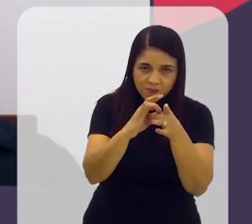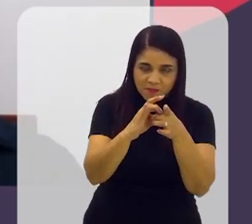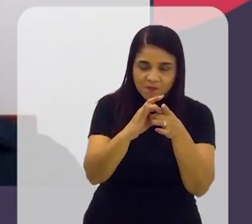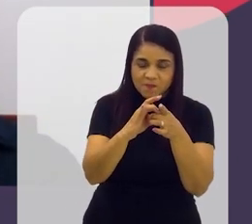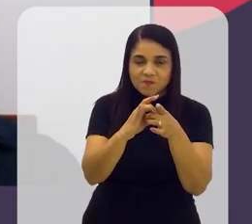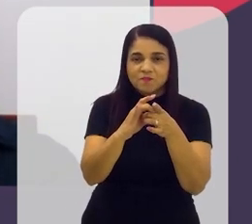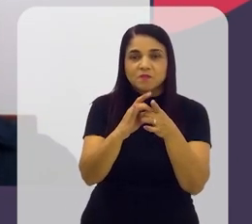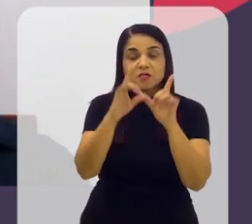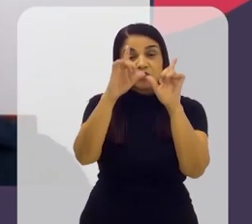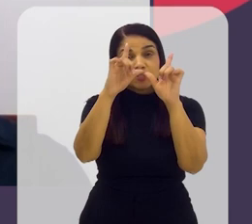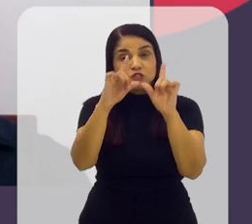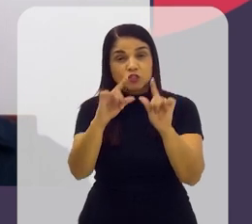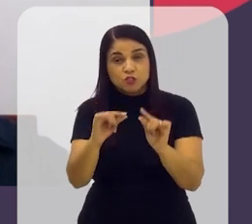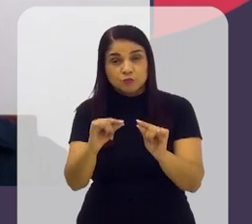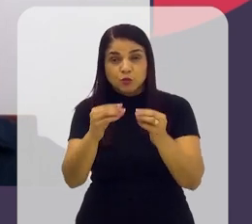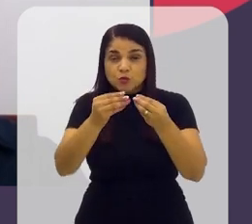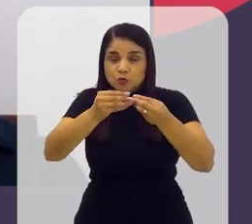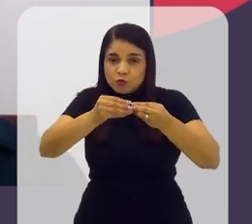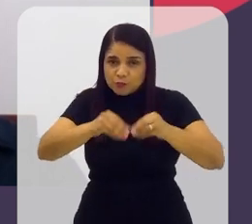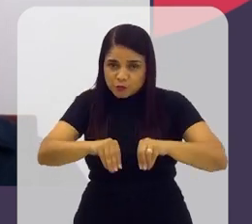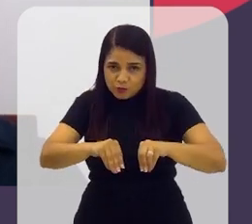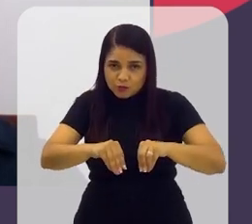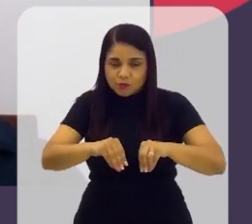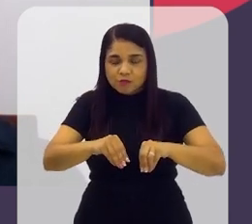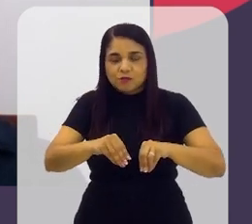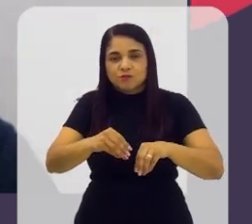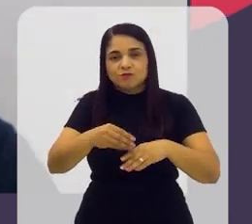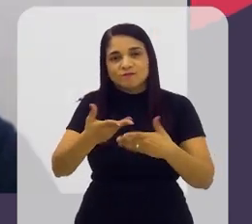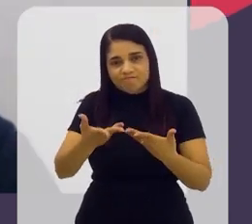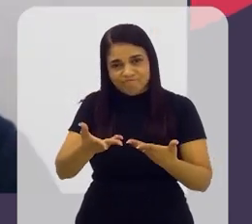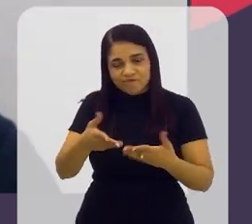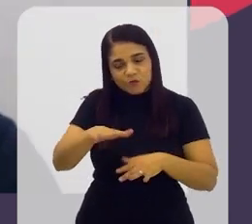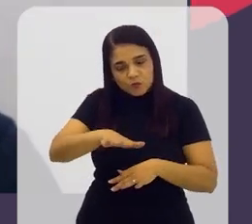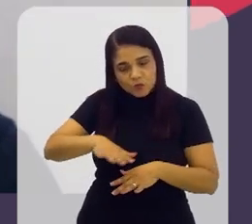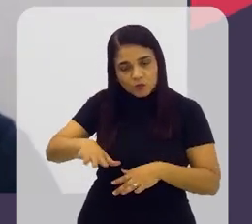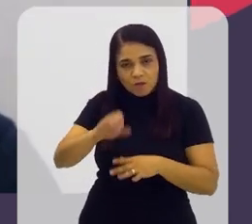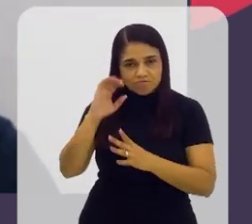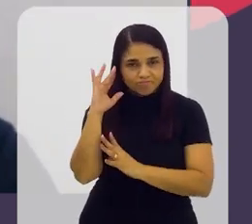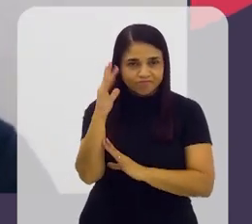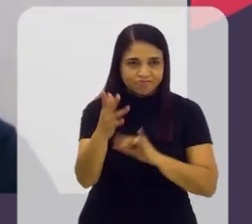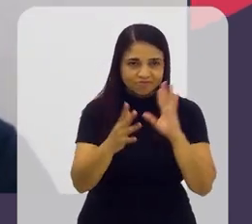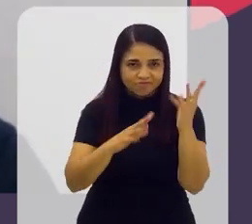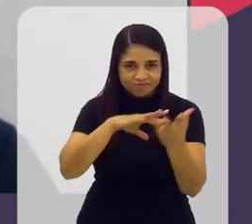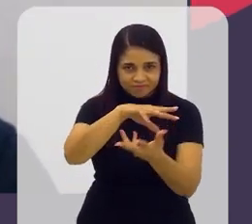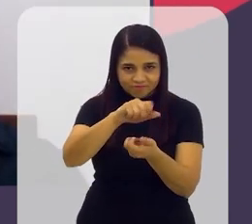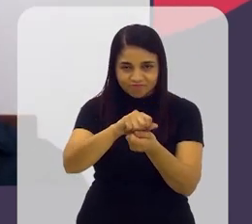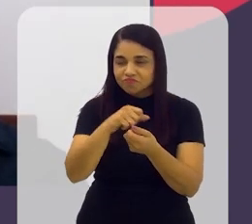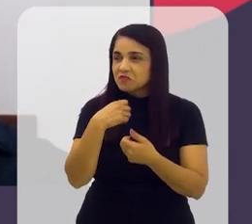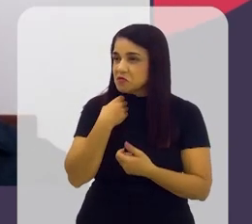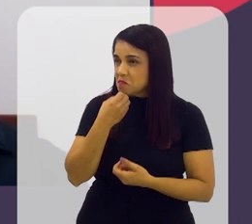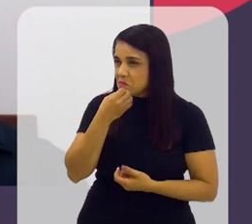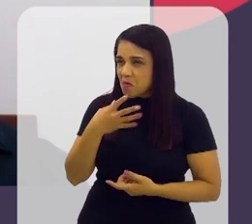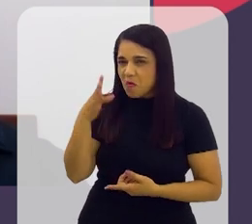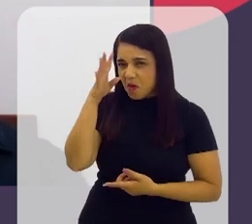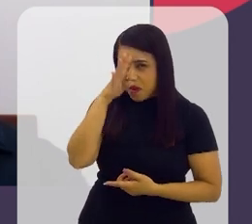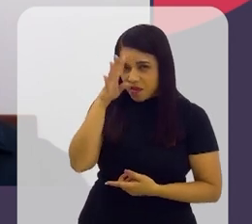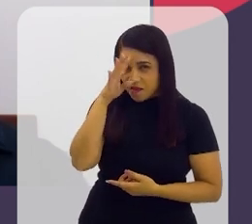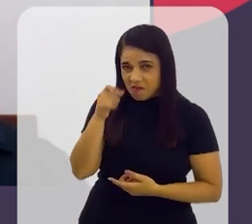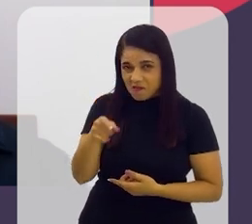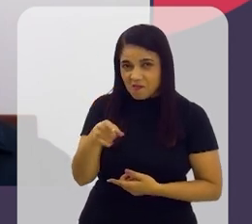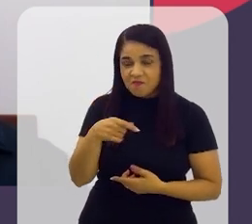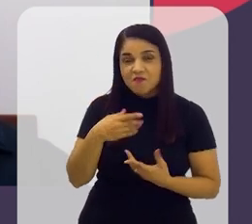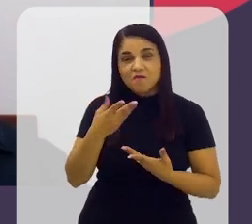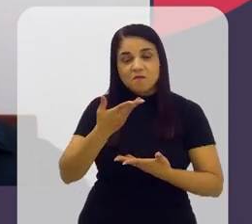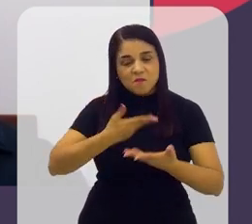para tentar amenizar essas consequências ambientais que vêm ocorrendo. Legal, a gente